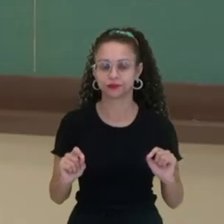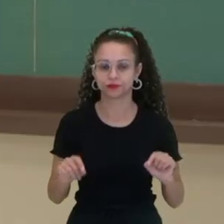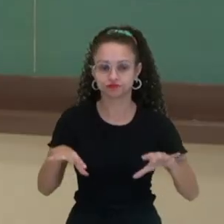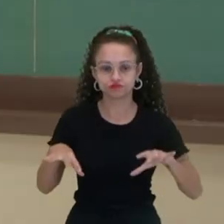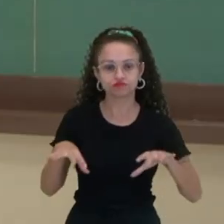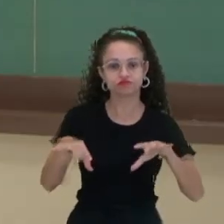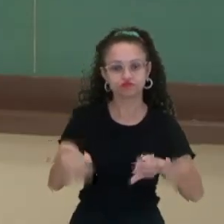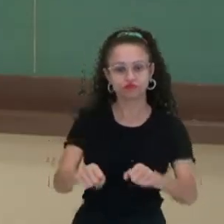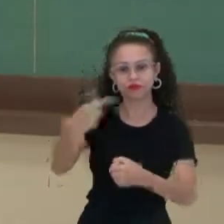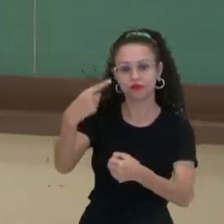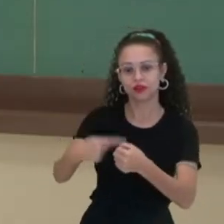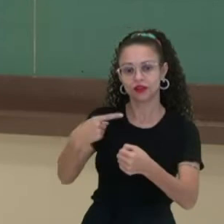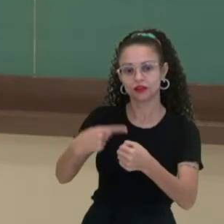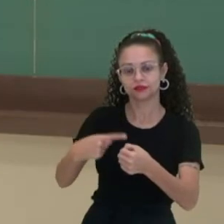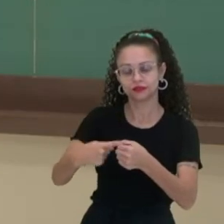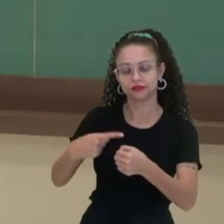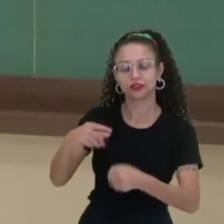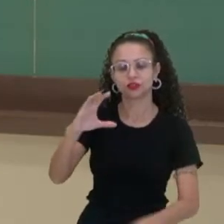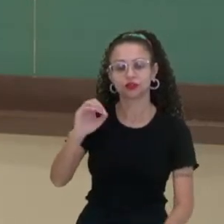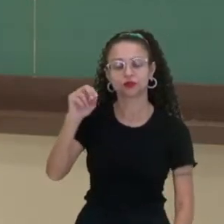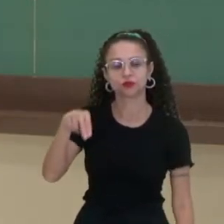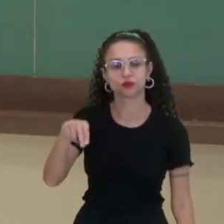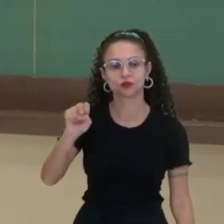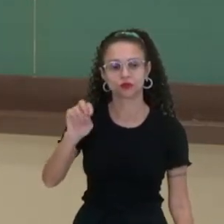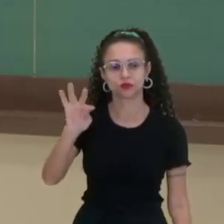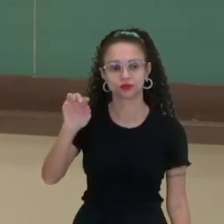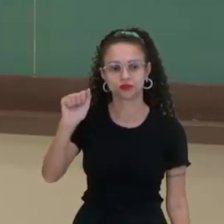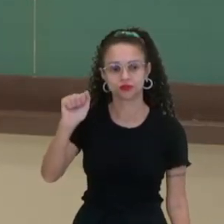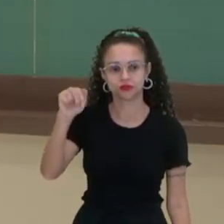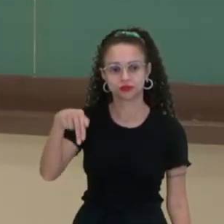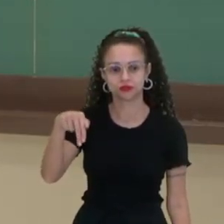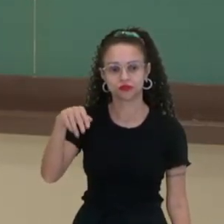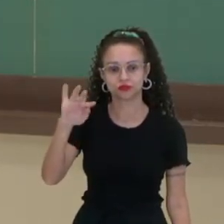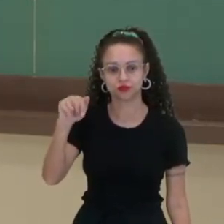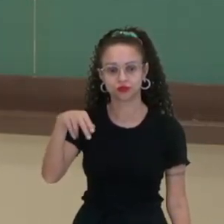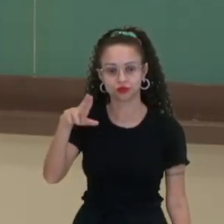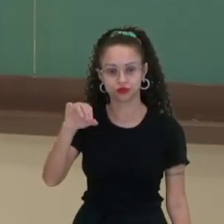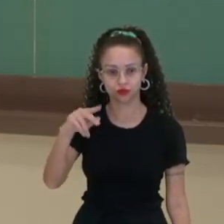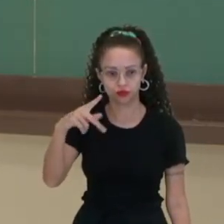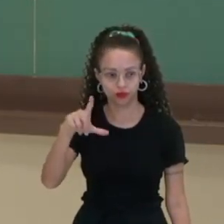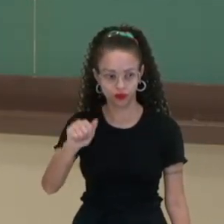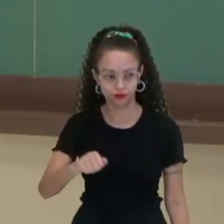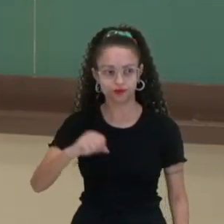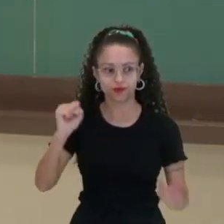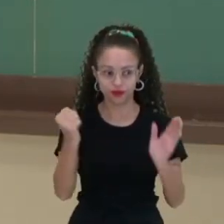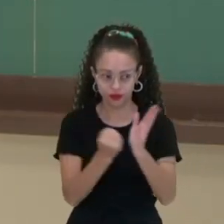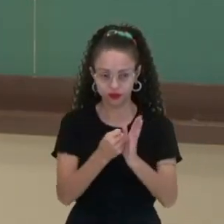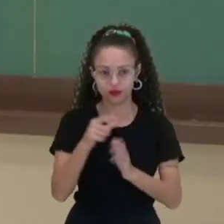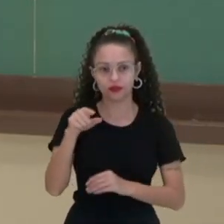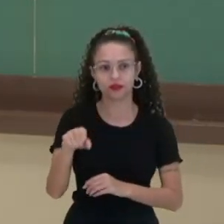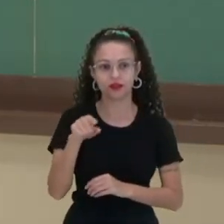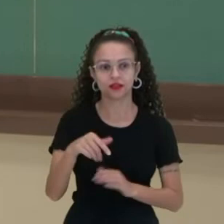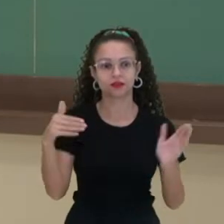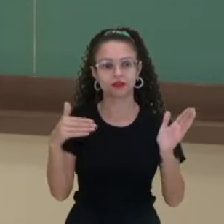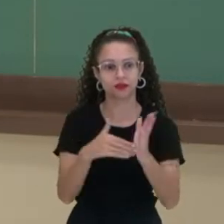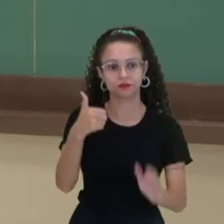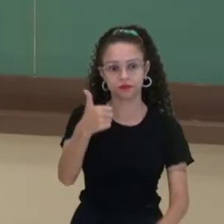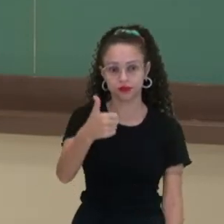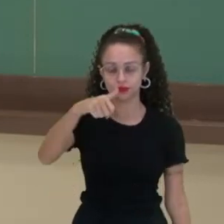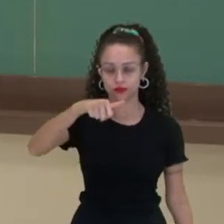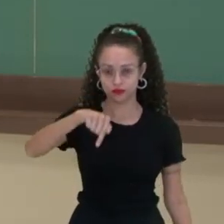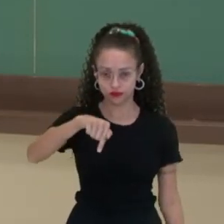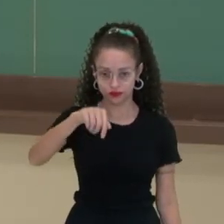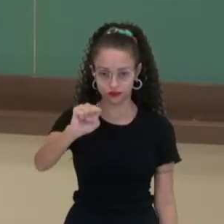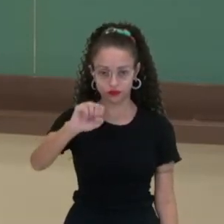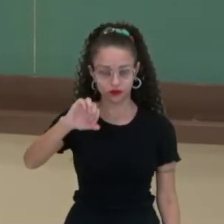de Constantinopla pelos turcos otomanos, que marcaria então o fim da Idade Média. A Idade Moderna seria até 1789, com a